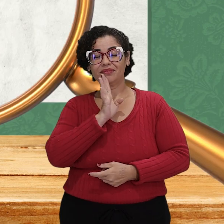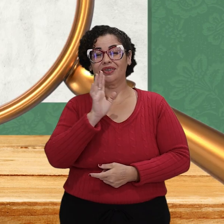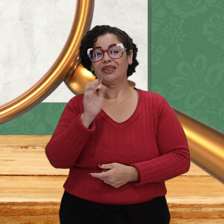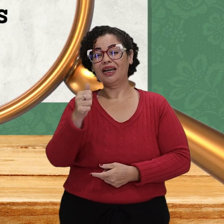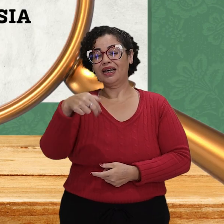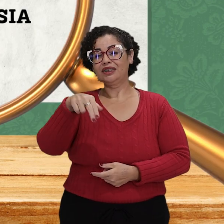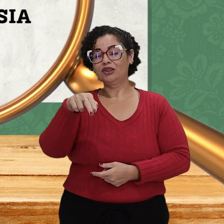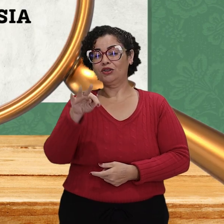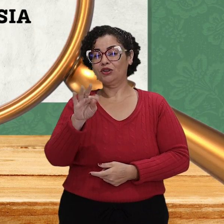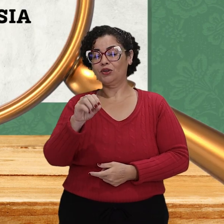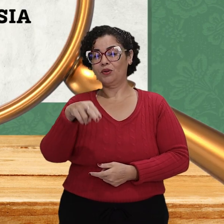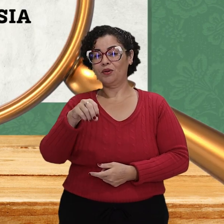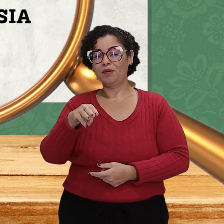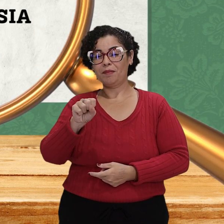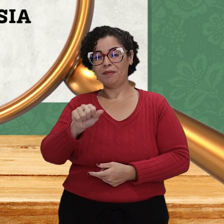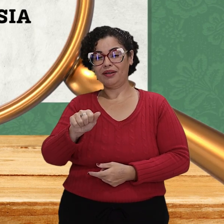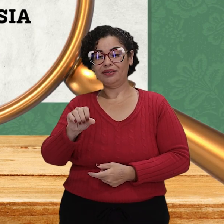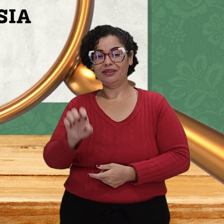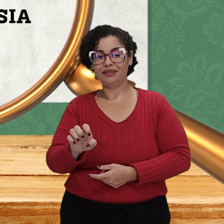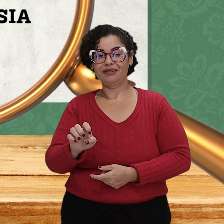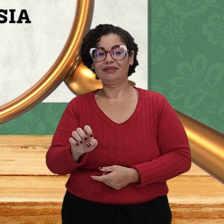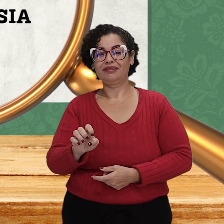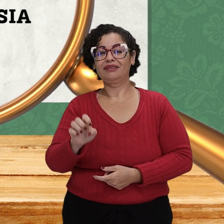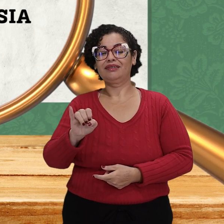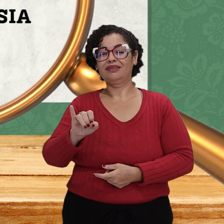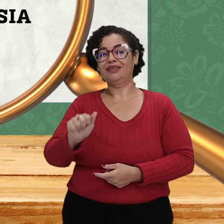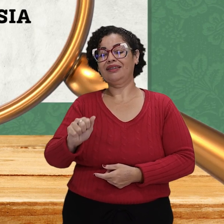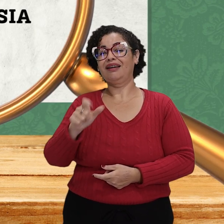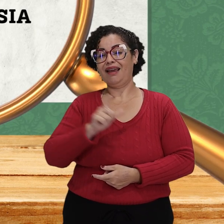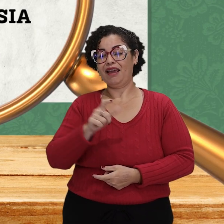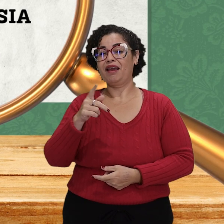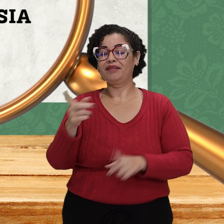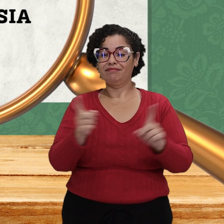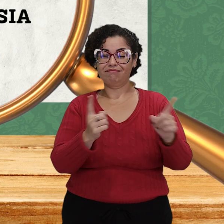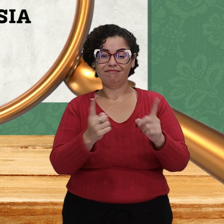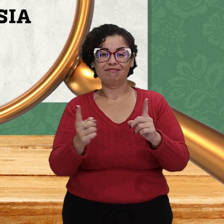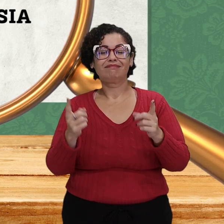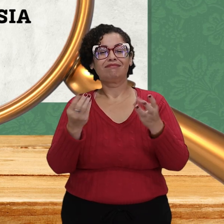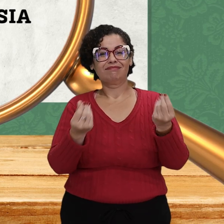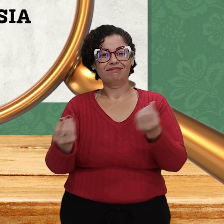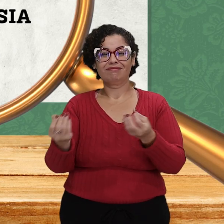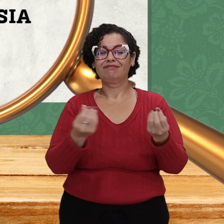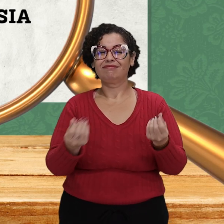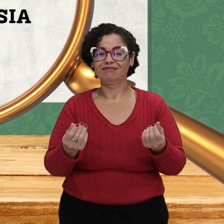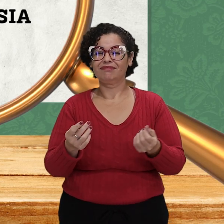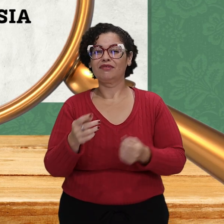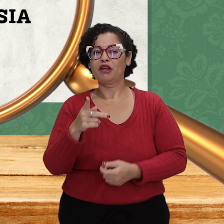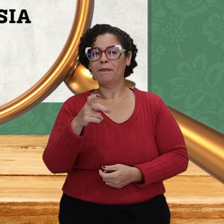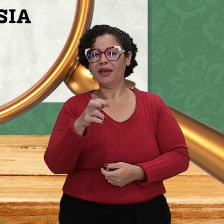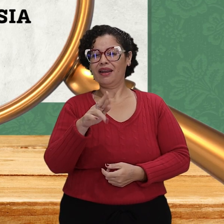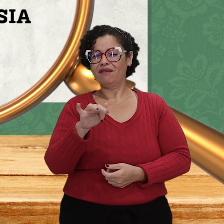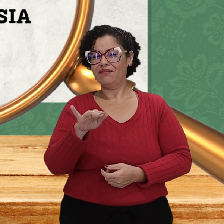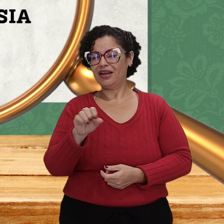como antonomásia, e há uma sutil diferença entre perífrase e antonomásia.